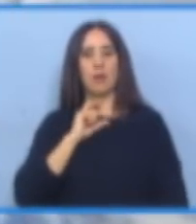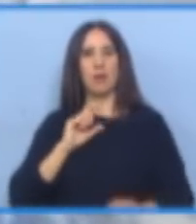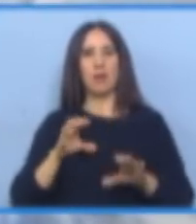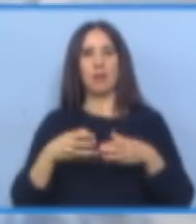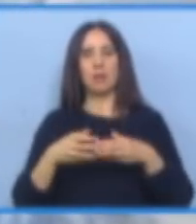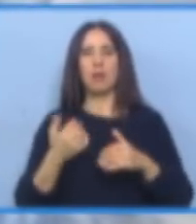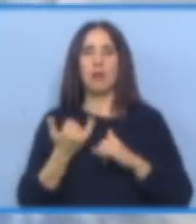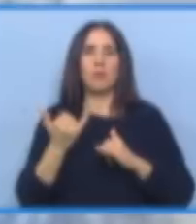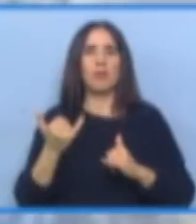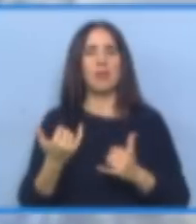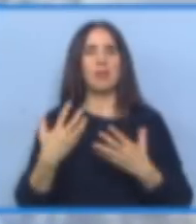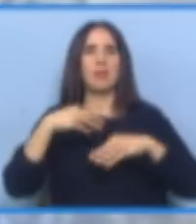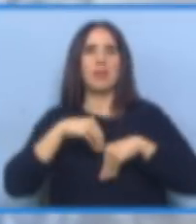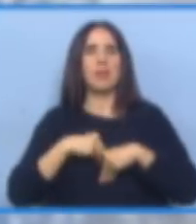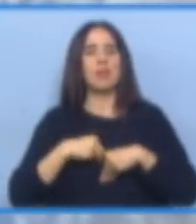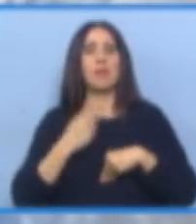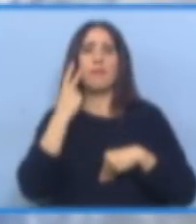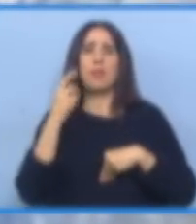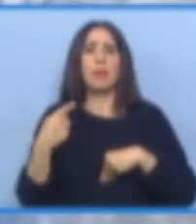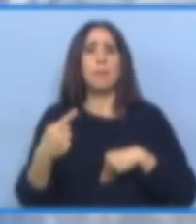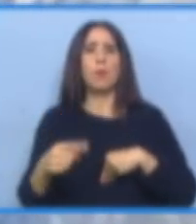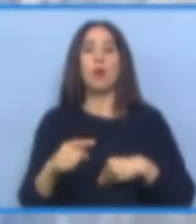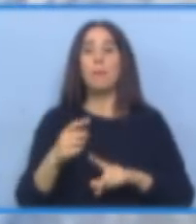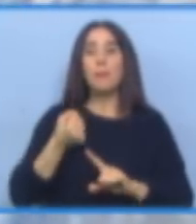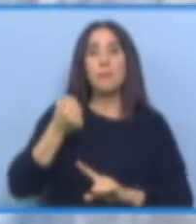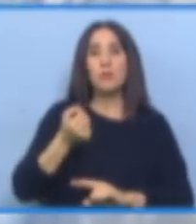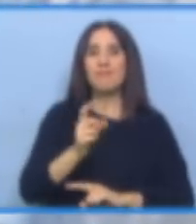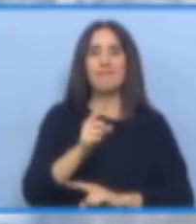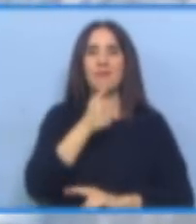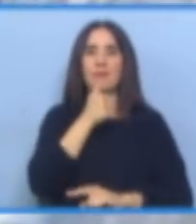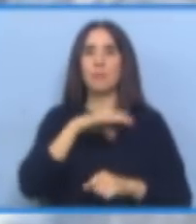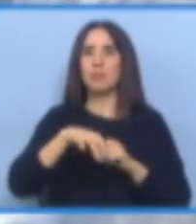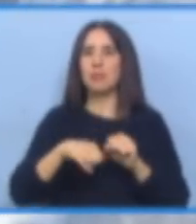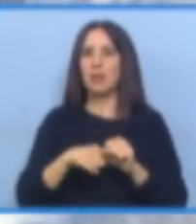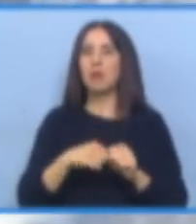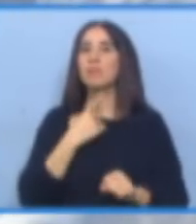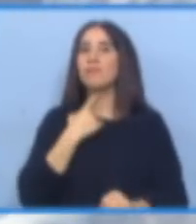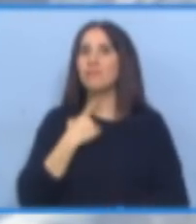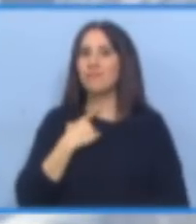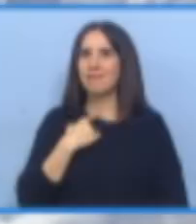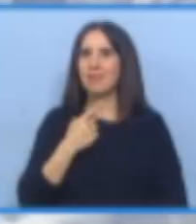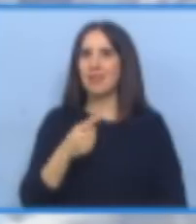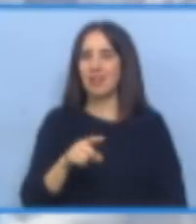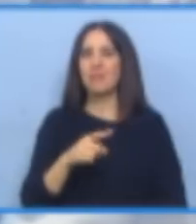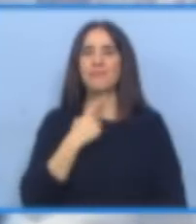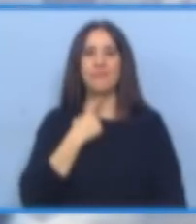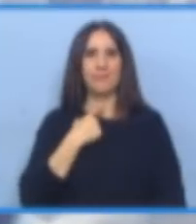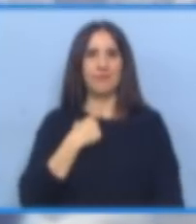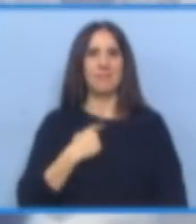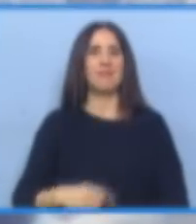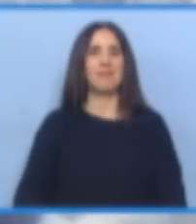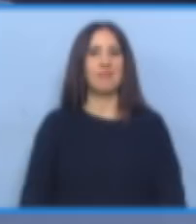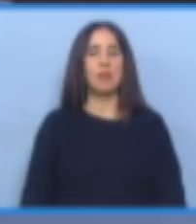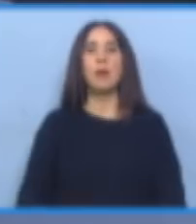o automático e limita-se a viver, às vezes, não como um pastor, mas como um mercenário. Esta é uma tentação. Esta é uma tentação.